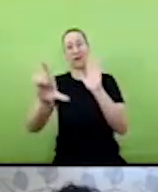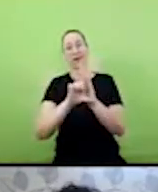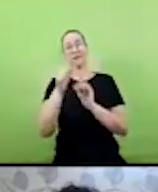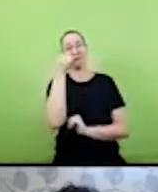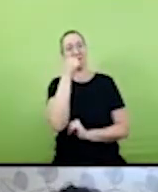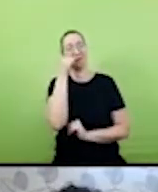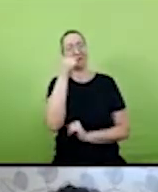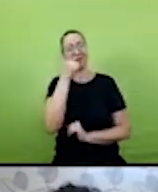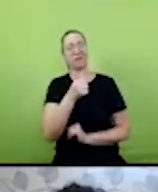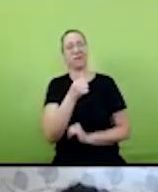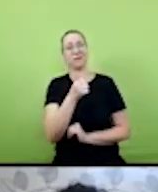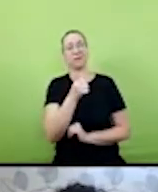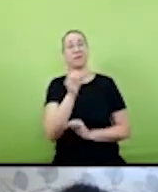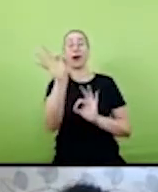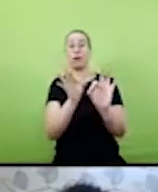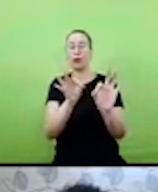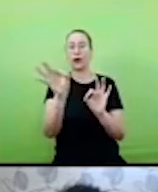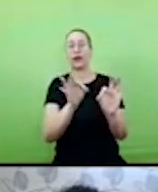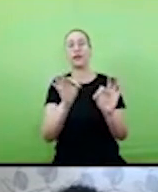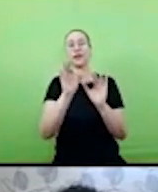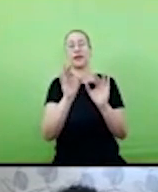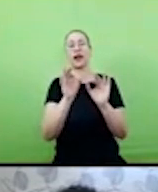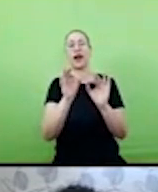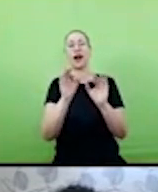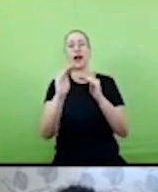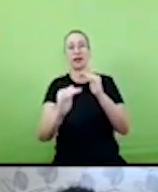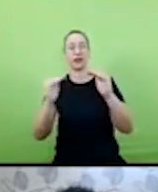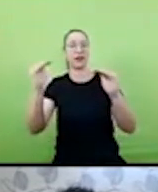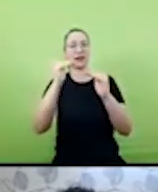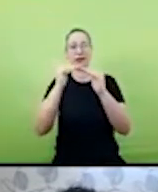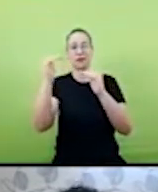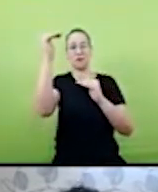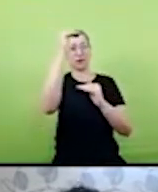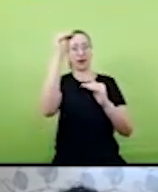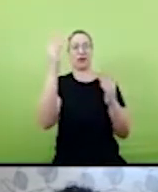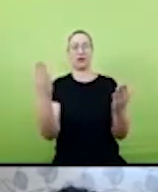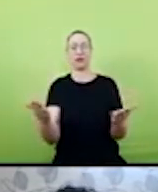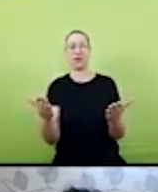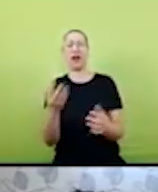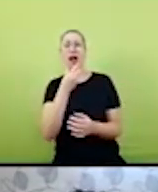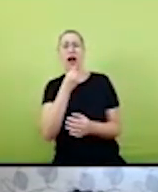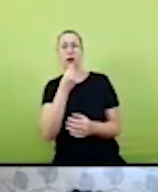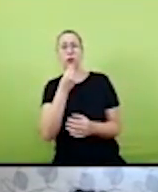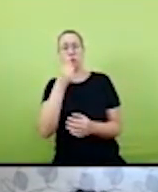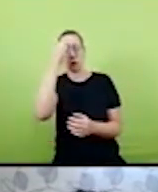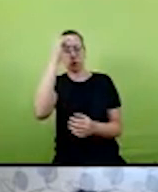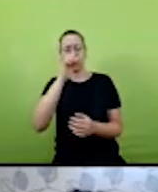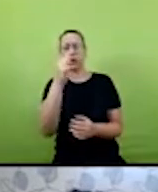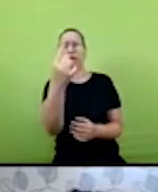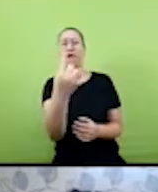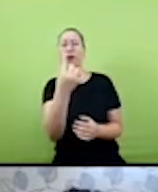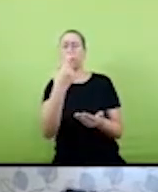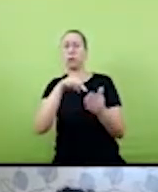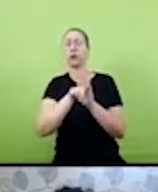essa desigualdade. Aí, eu falando isso, uma vez um homem perguntou assim, então, para corrigir isso, as mulheres têm que passar a agredir